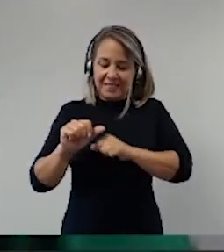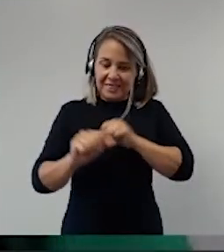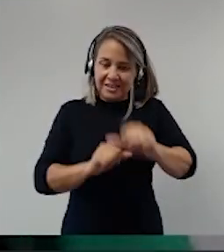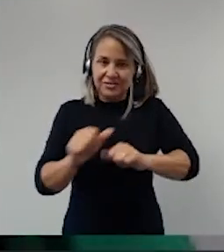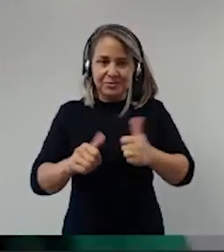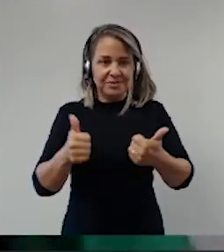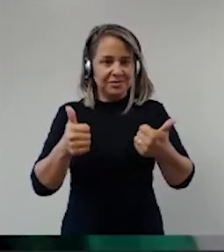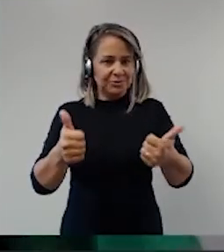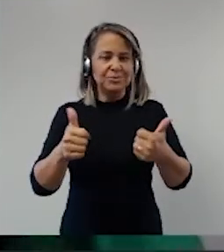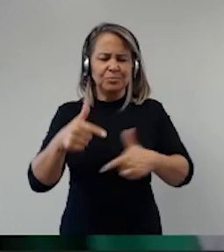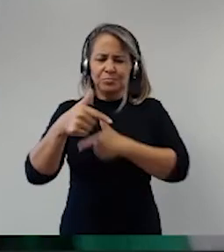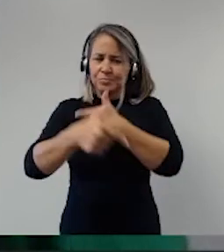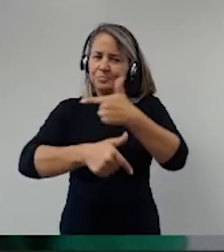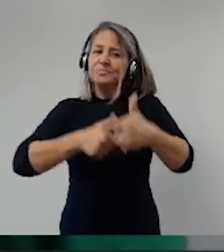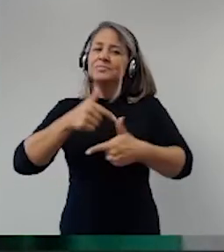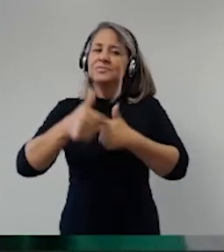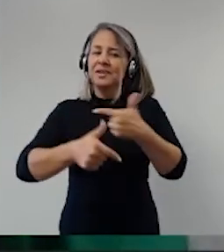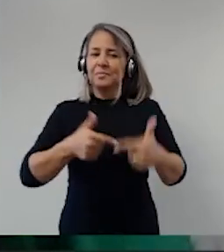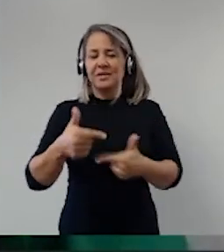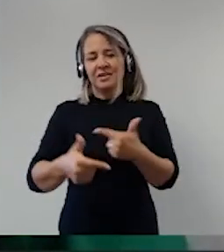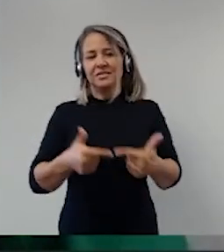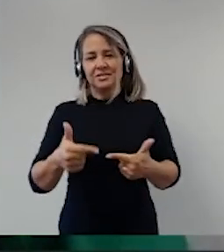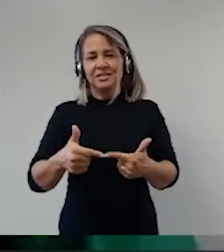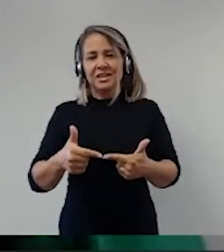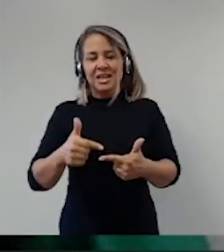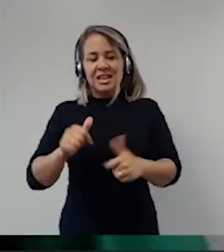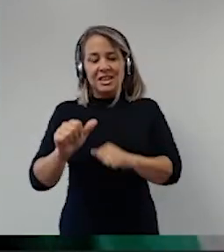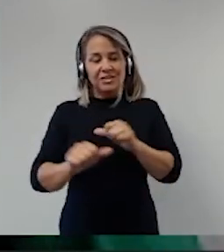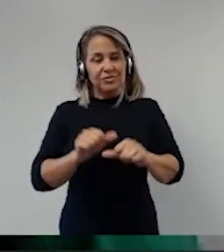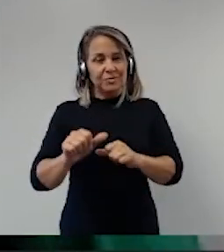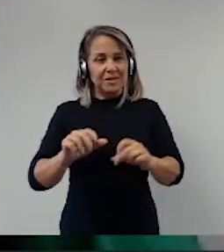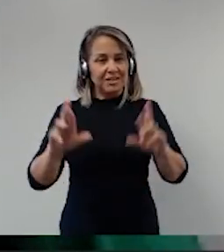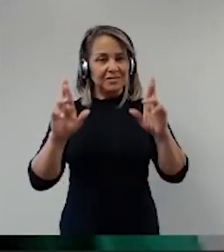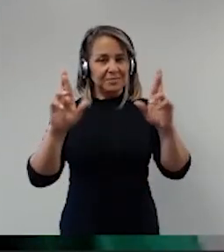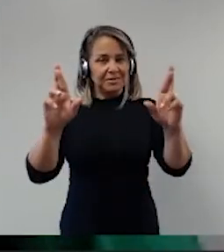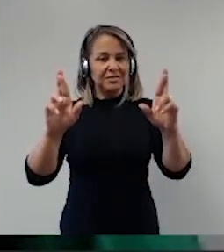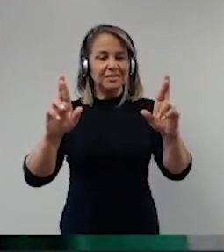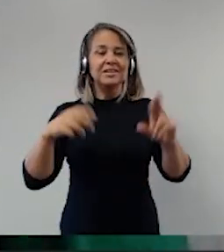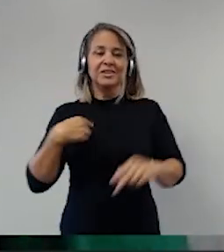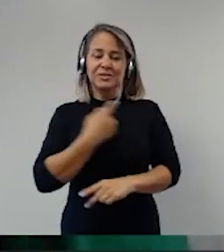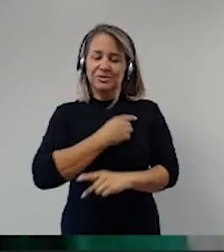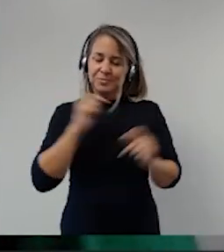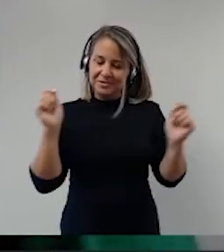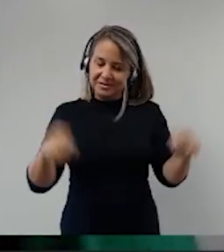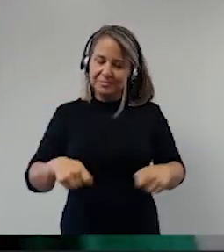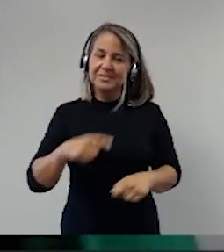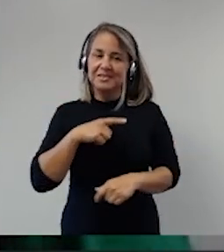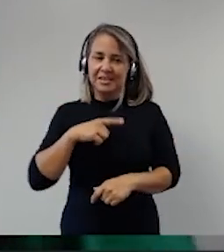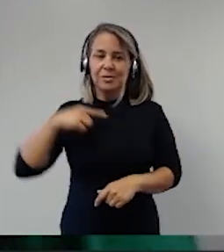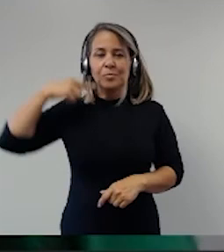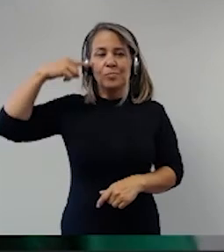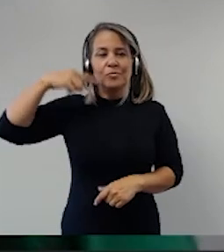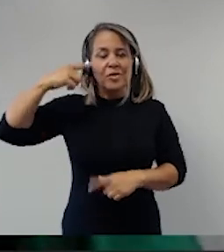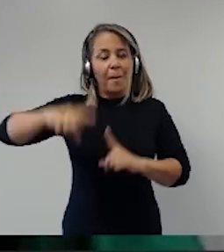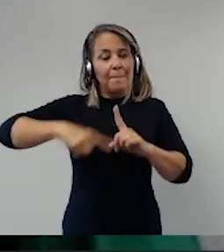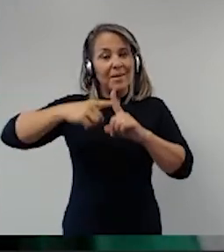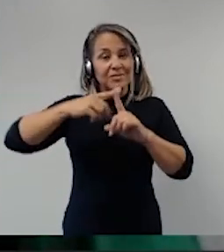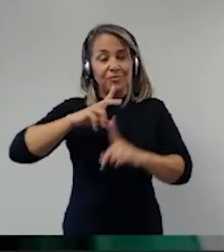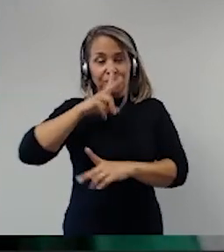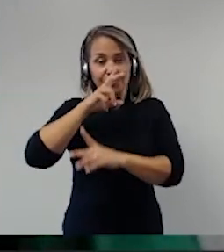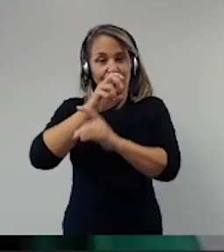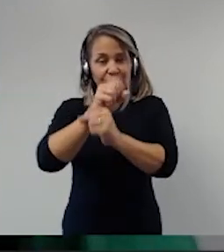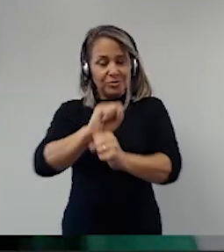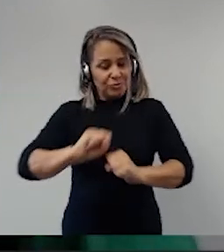transformar isso num trabalho, transformar isso em esperança e que a gente possa ter uma advocacia mais forte e